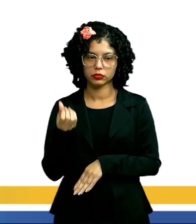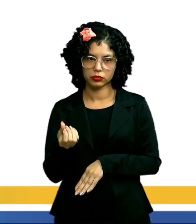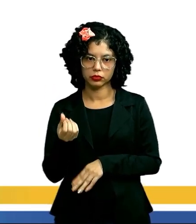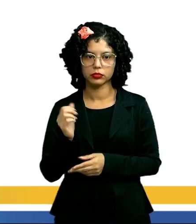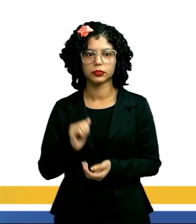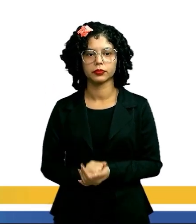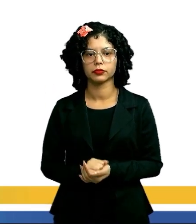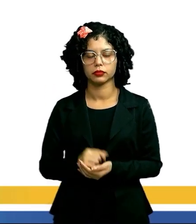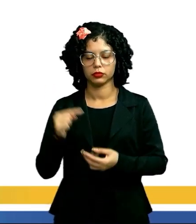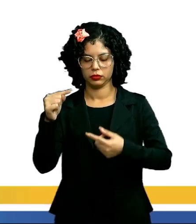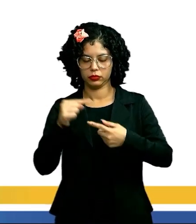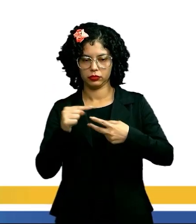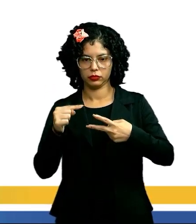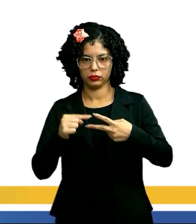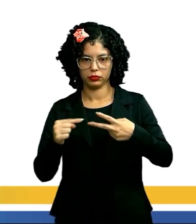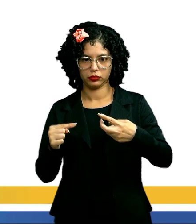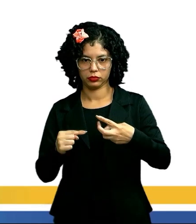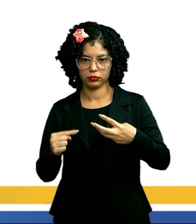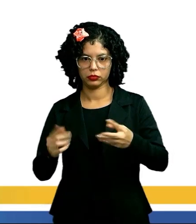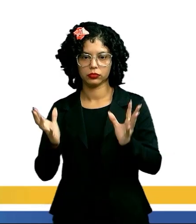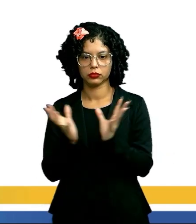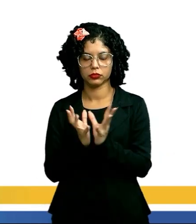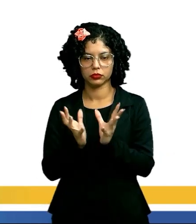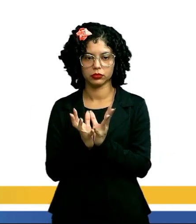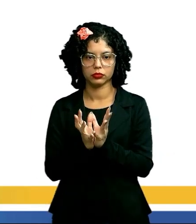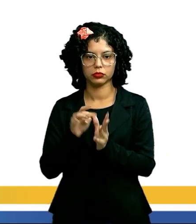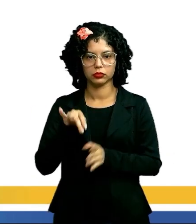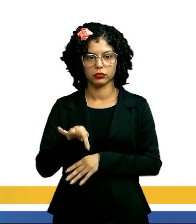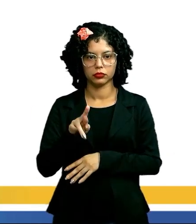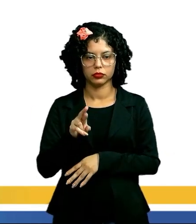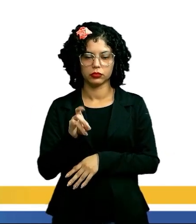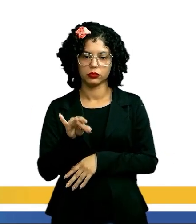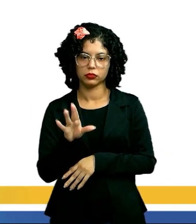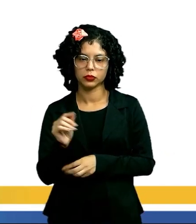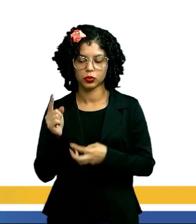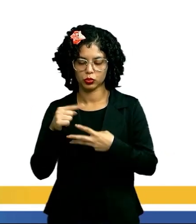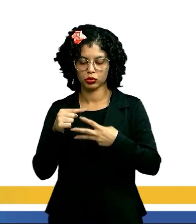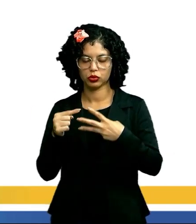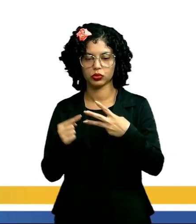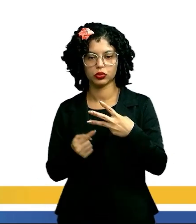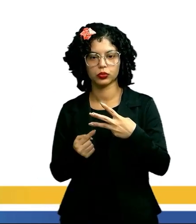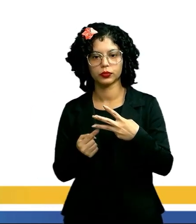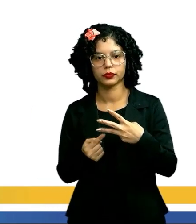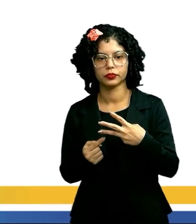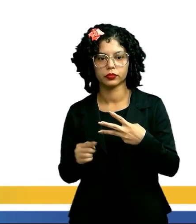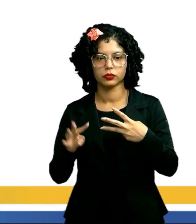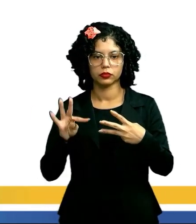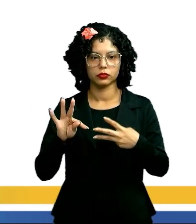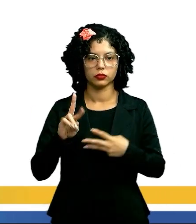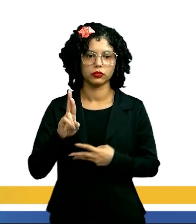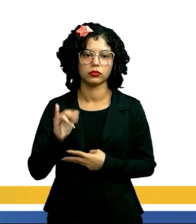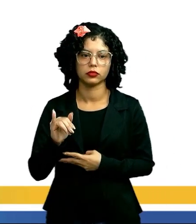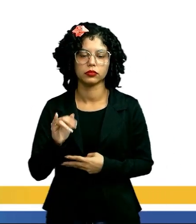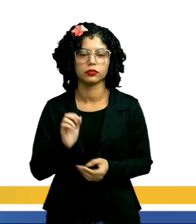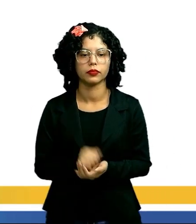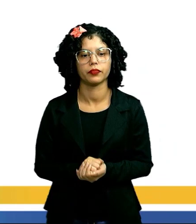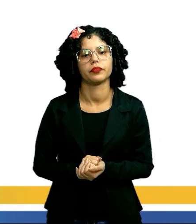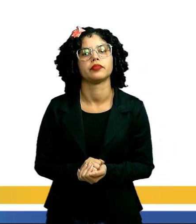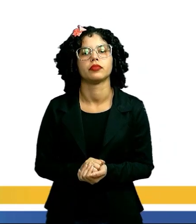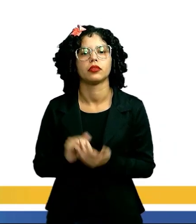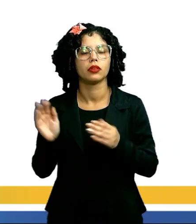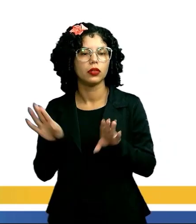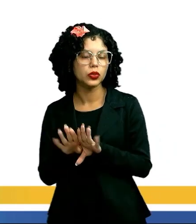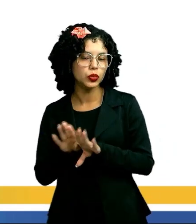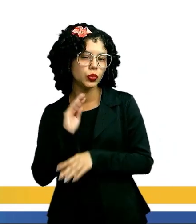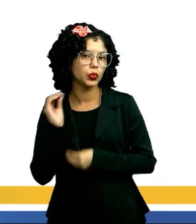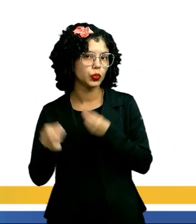2,4,6, que são as posições do grupamento nitro. Como são 3, eu utilizo o prefixo tri, e o metilbenzeno,